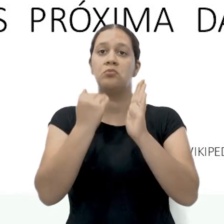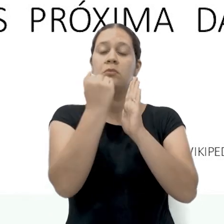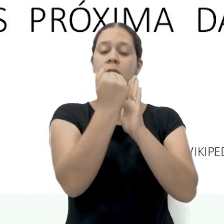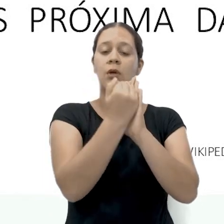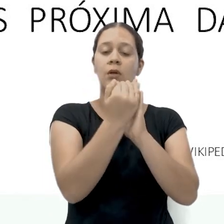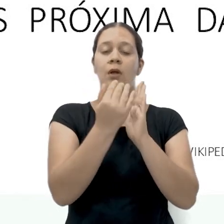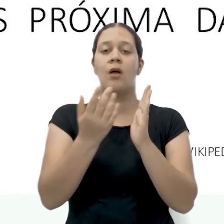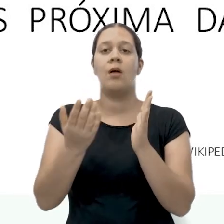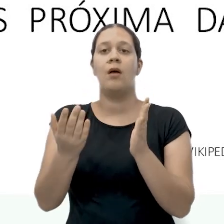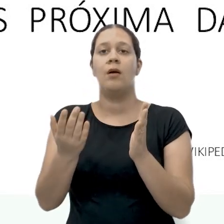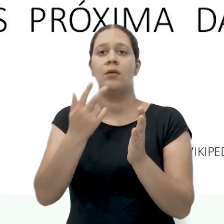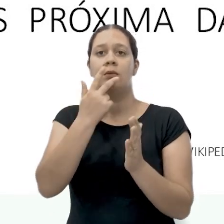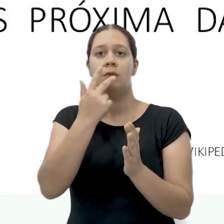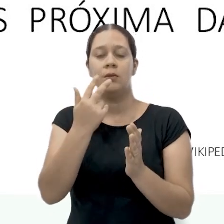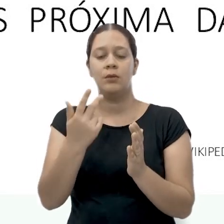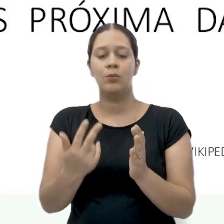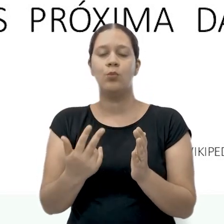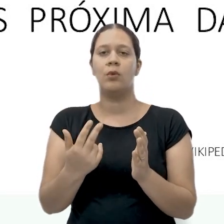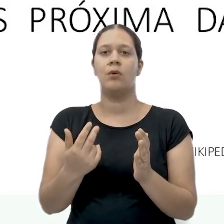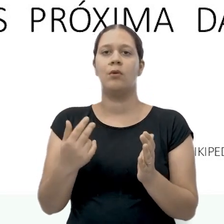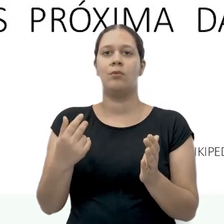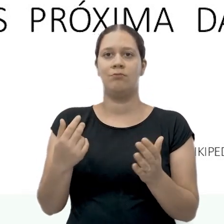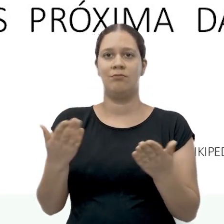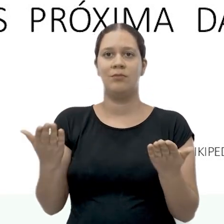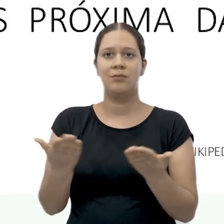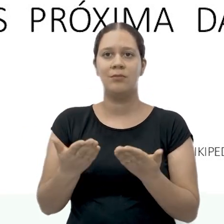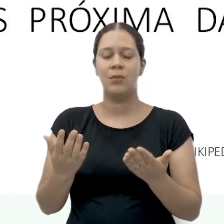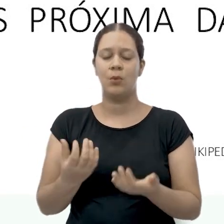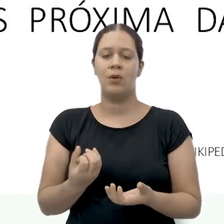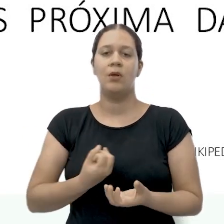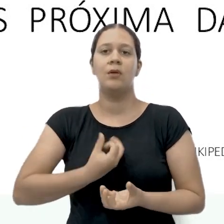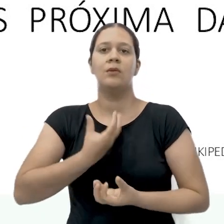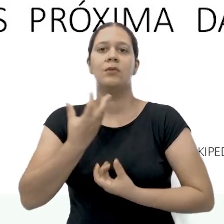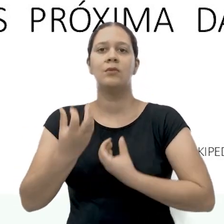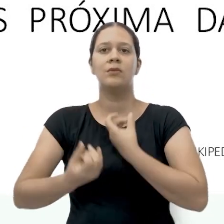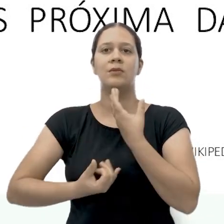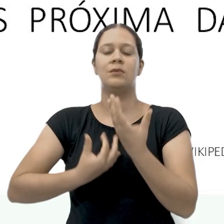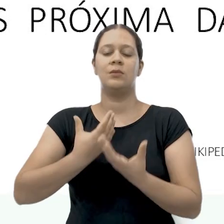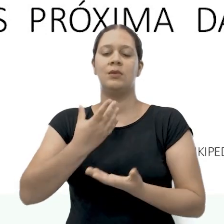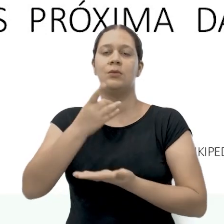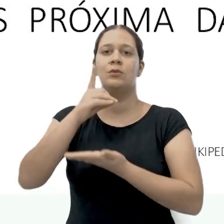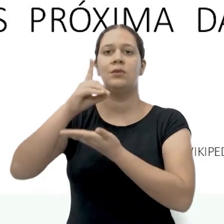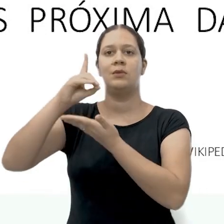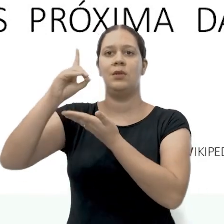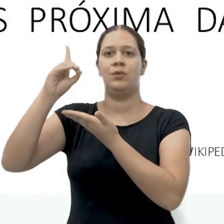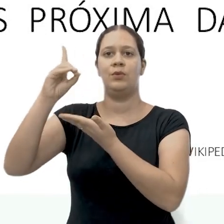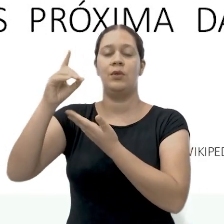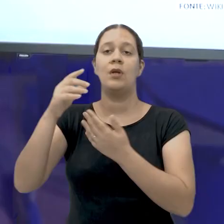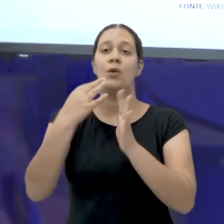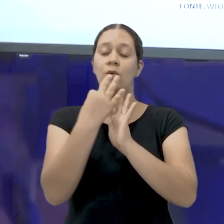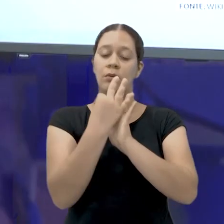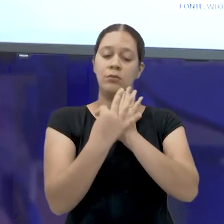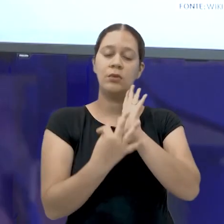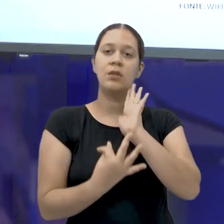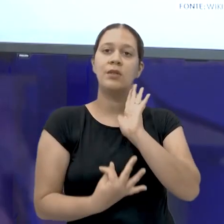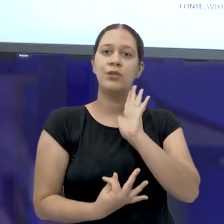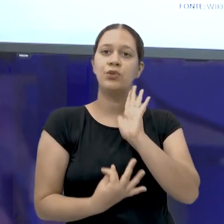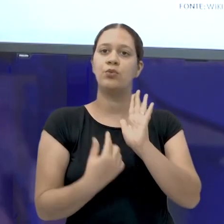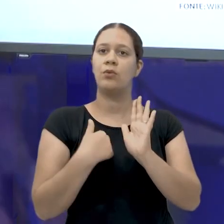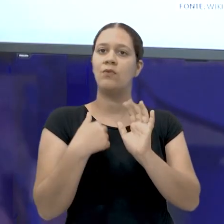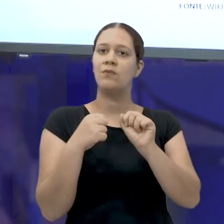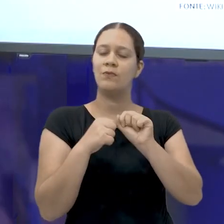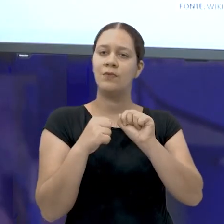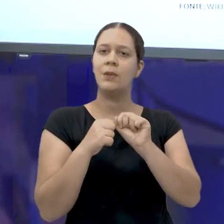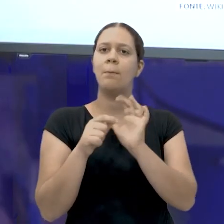sagrada original, como mais próxima da inspiração divina. Esse texto foi de uma pesquisa que eu realizei